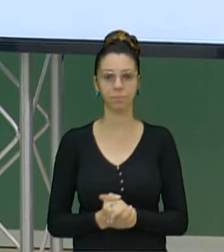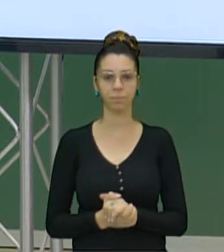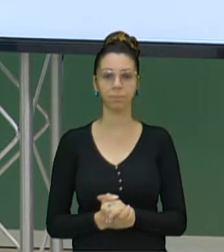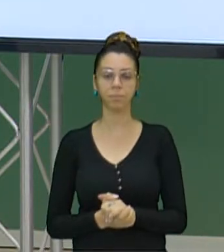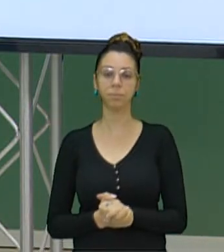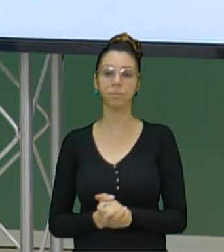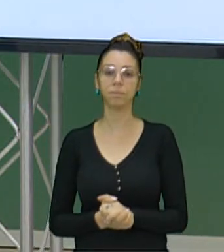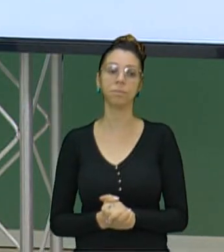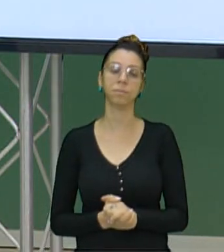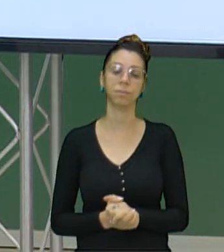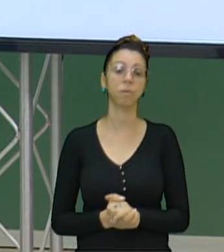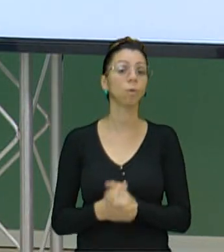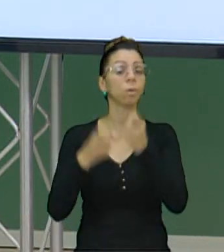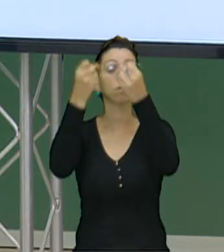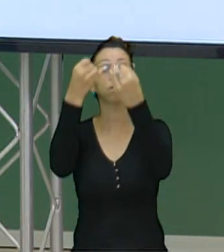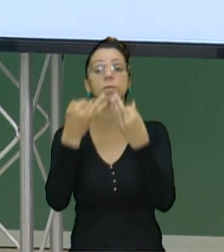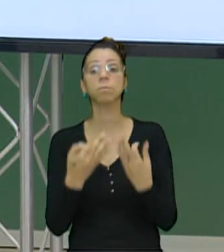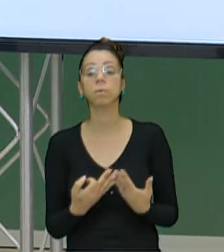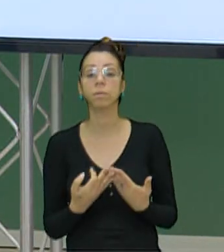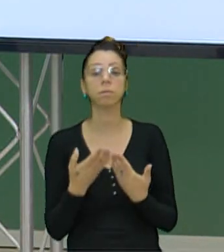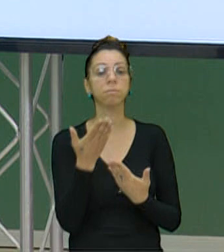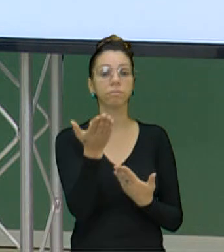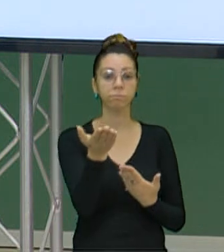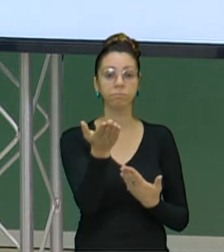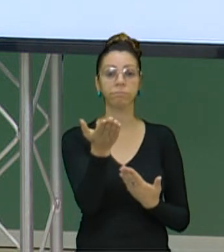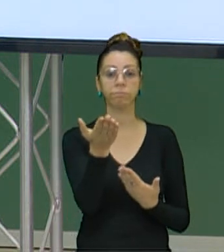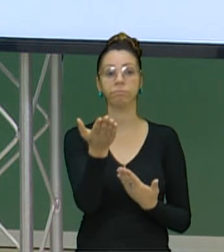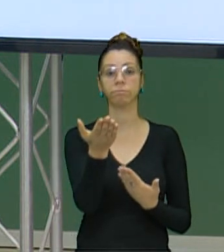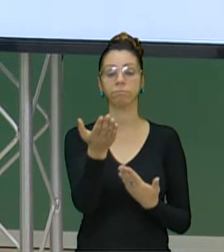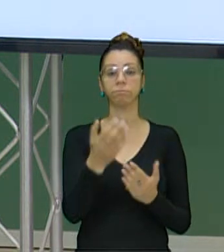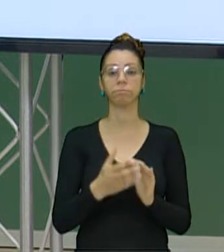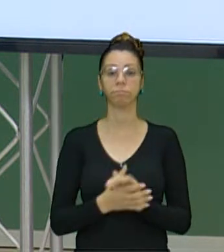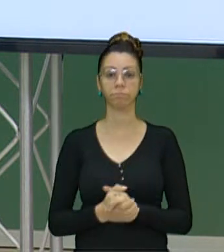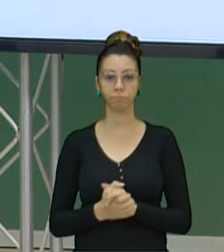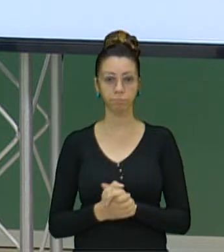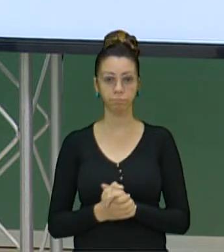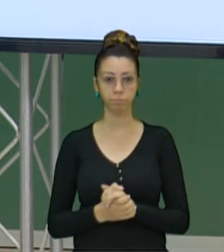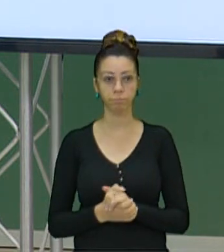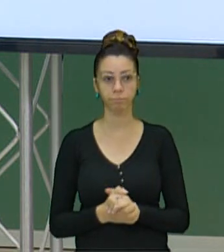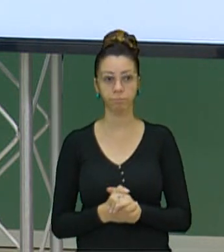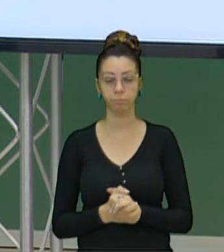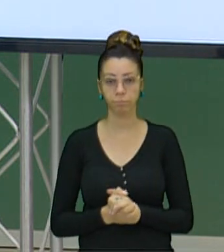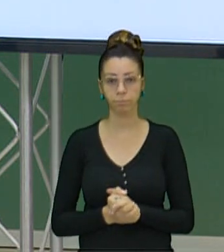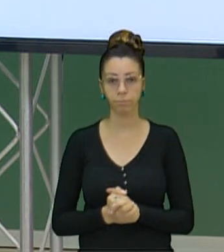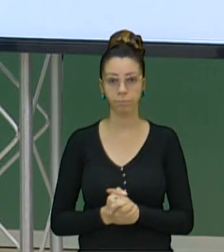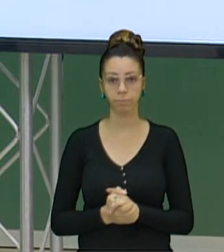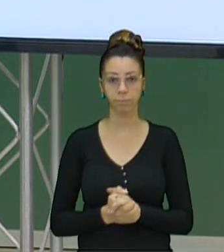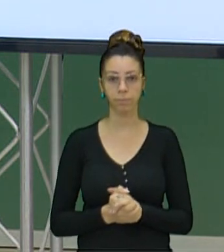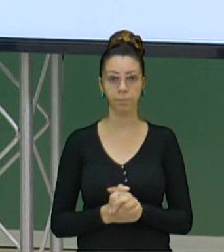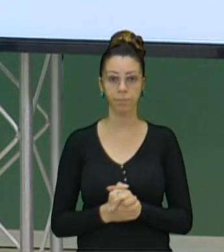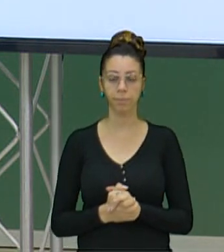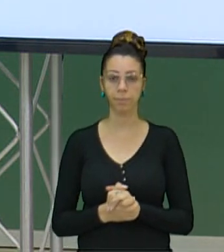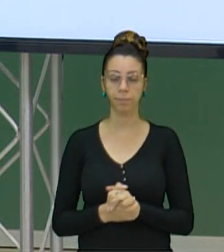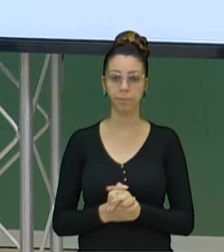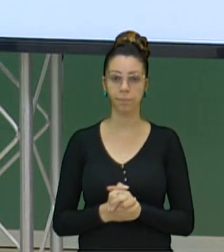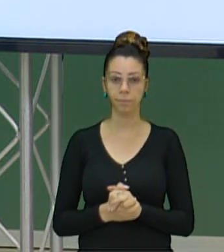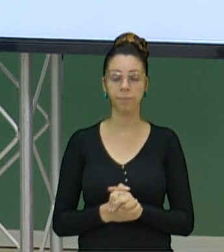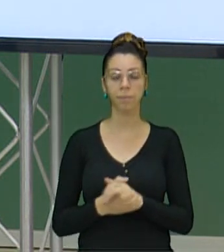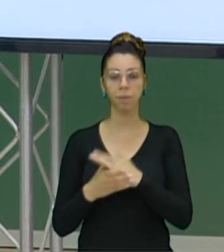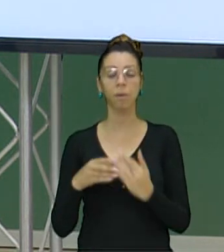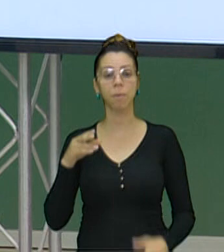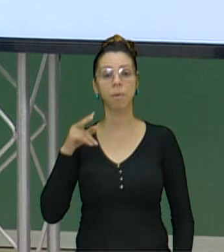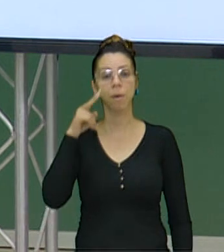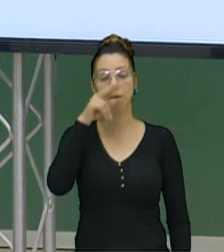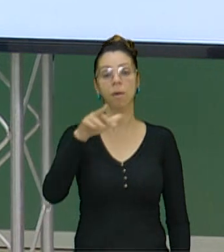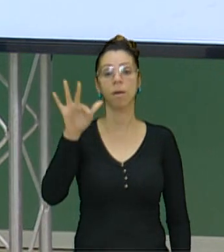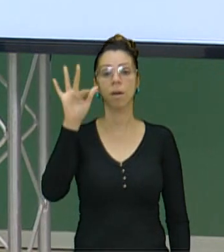Foi justamente o que eu acabei explicando para vocês. Beleza? Vamos lá. A força centrípeta é uma coisa